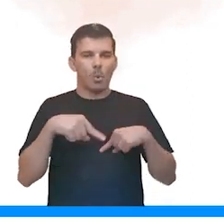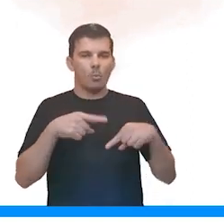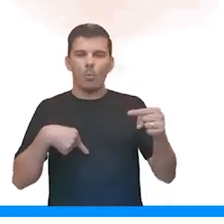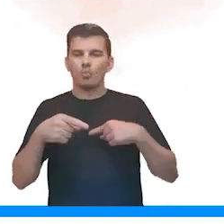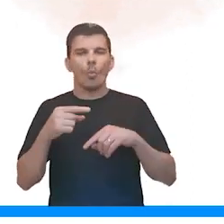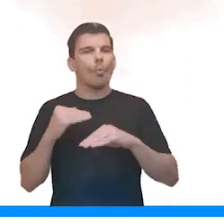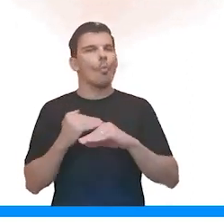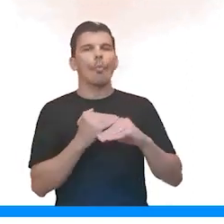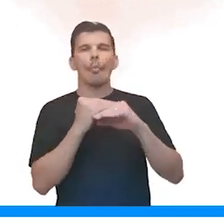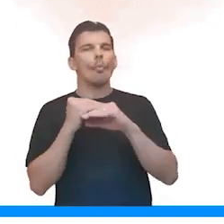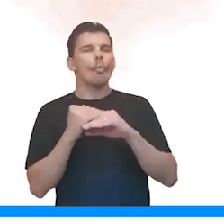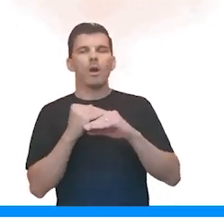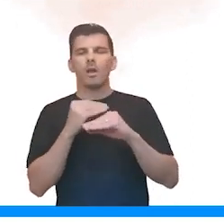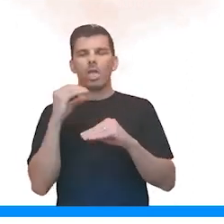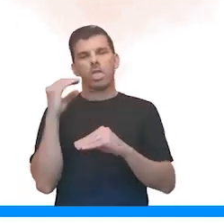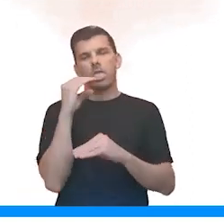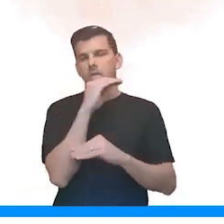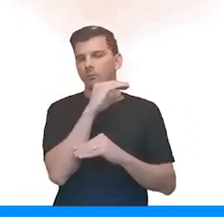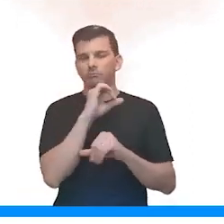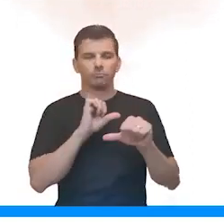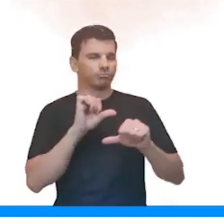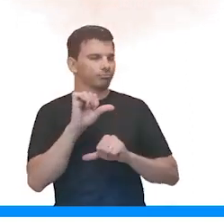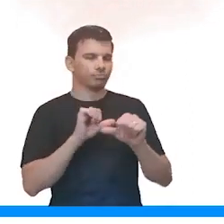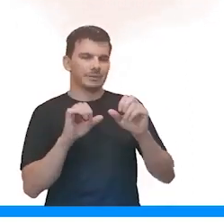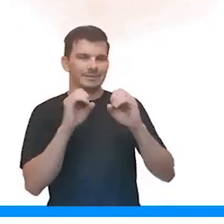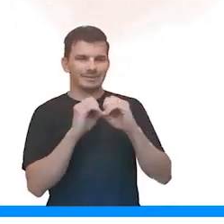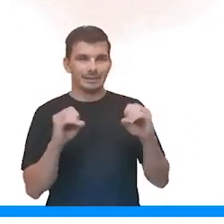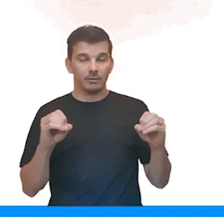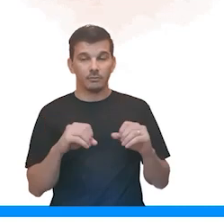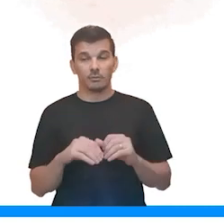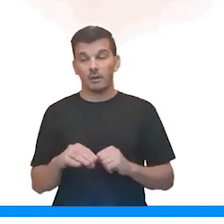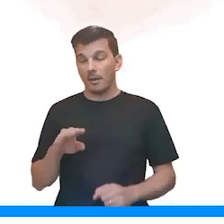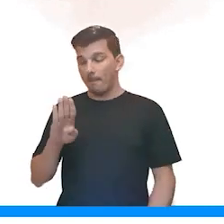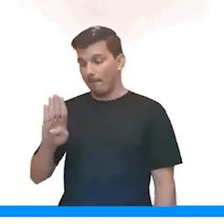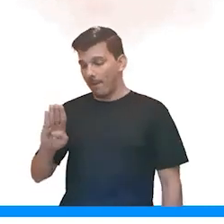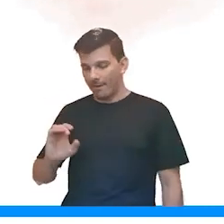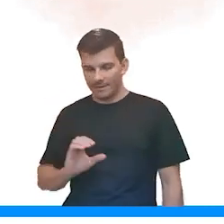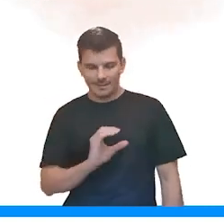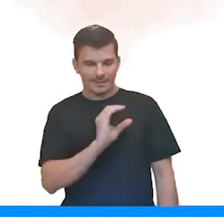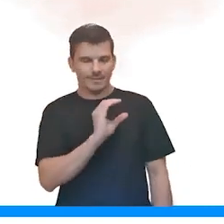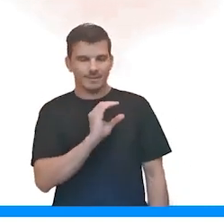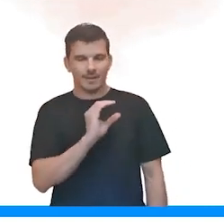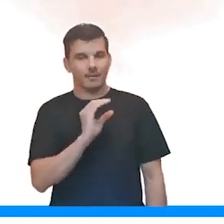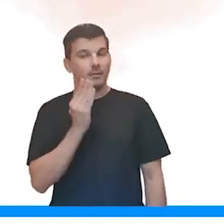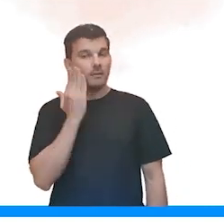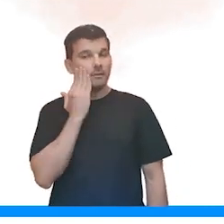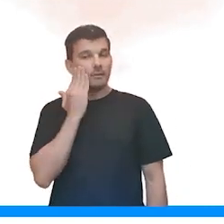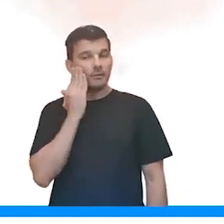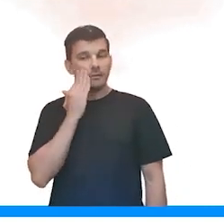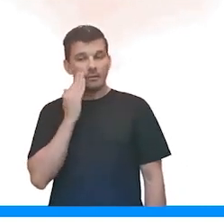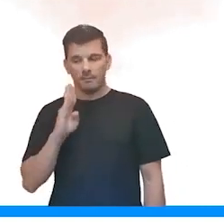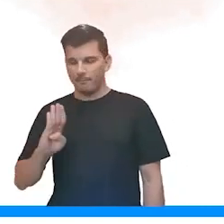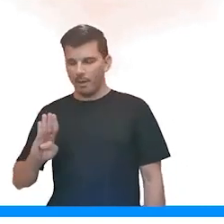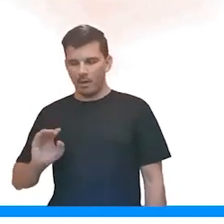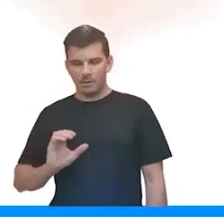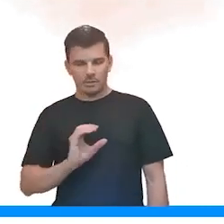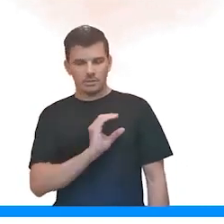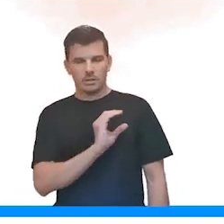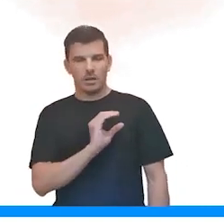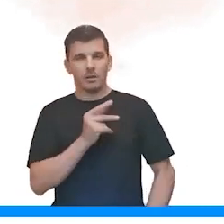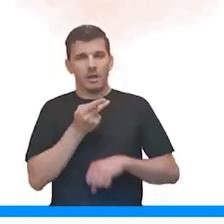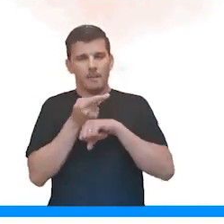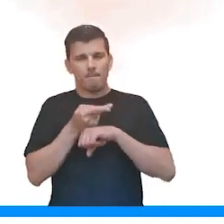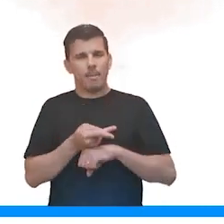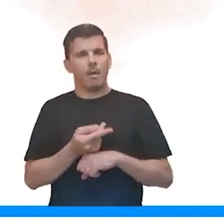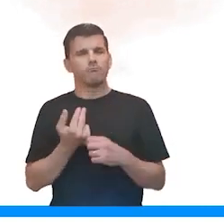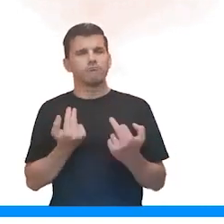É um processo em que não altera a temperatura, tá bom? Não altera a temperatura. Do B para o C, vocês conseguem observar no